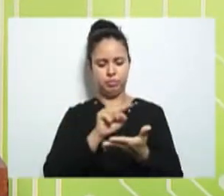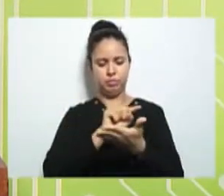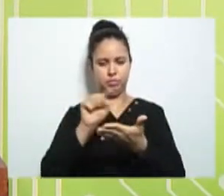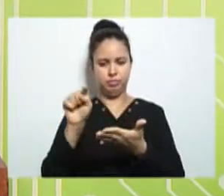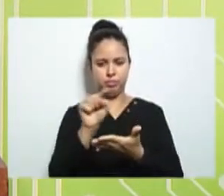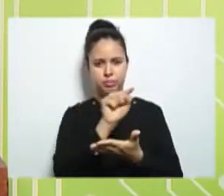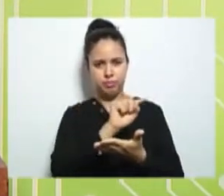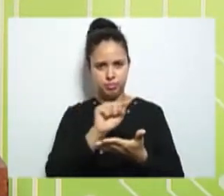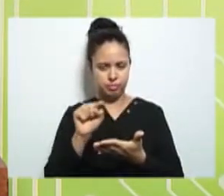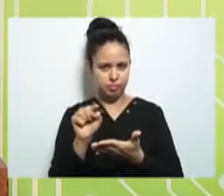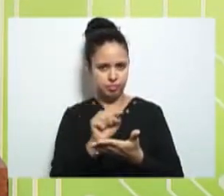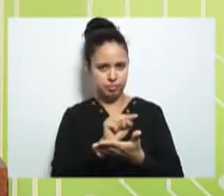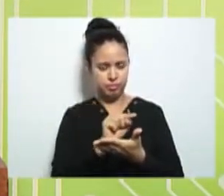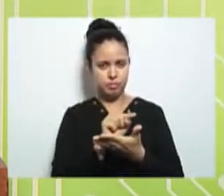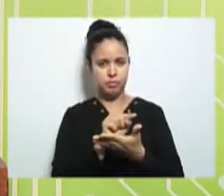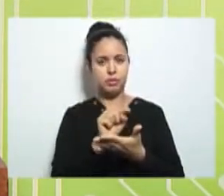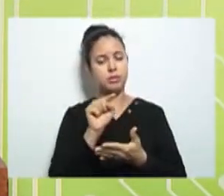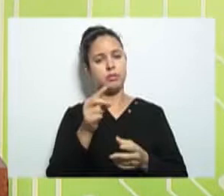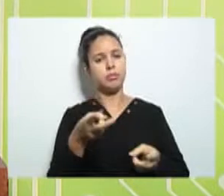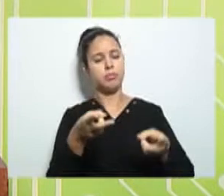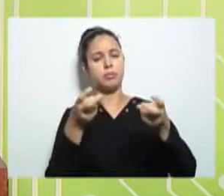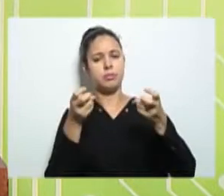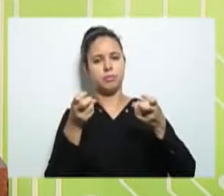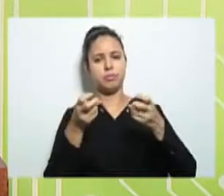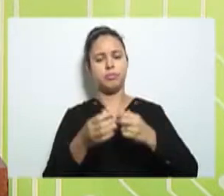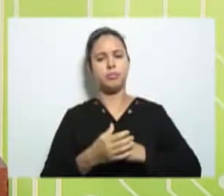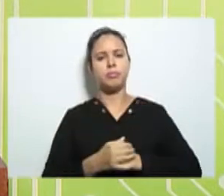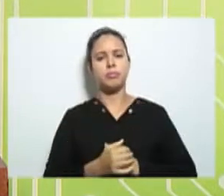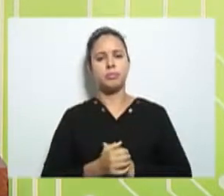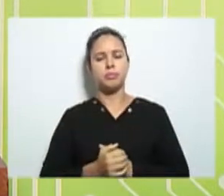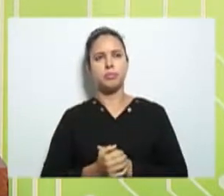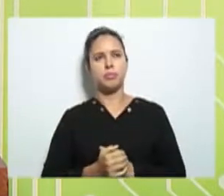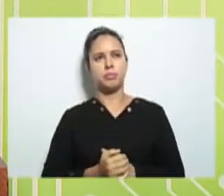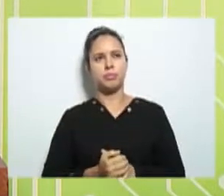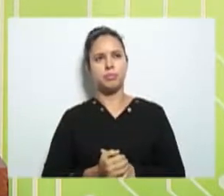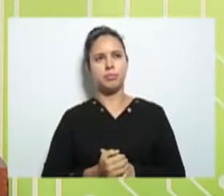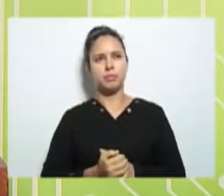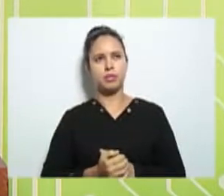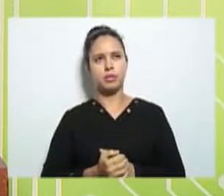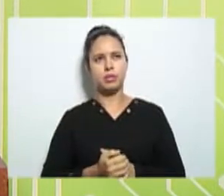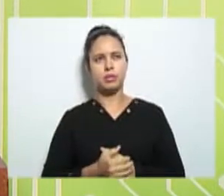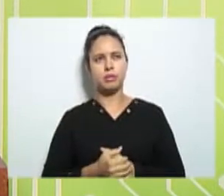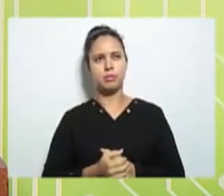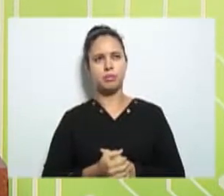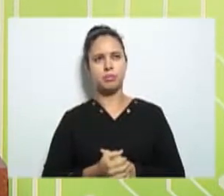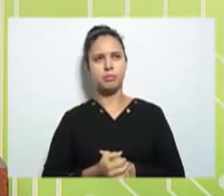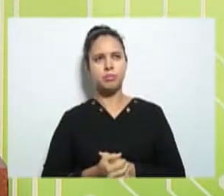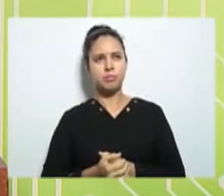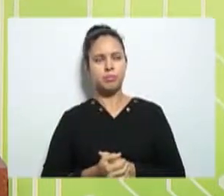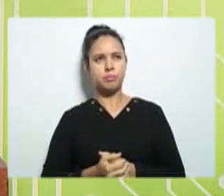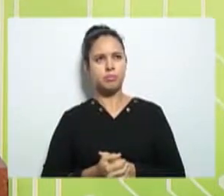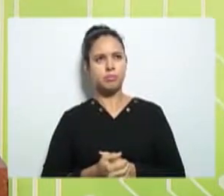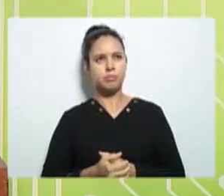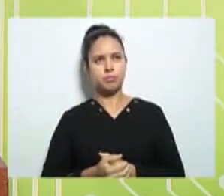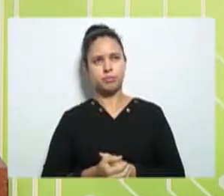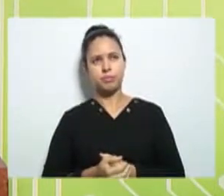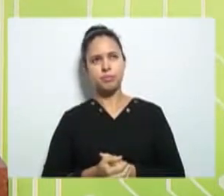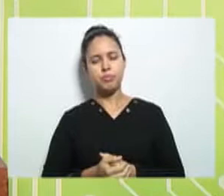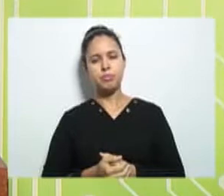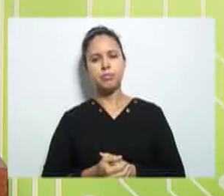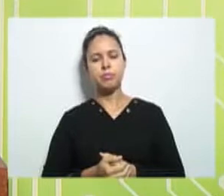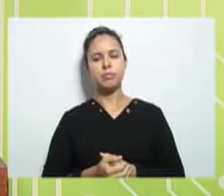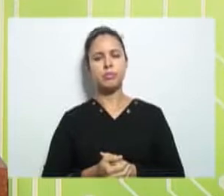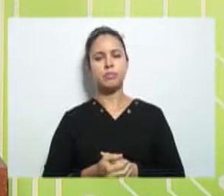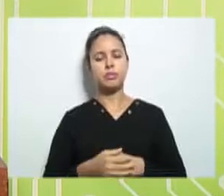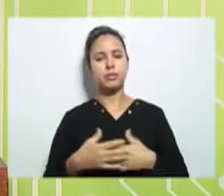estou passando essa informação, o que é? Sublinhar essas informações aqui na tela para vocês, tá? E o retorno é